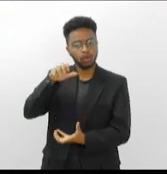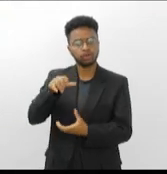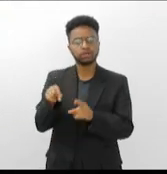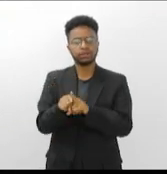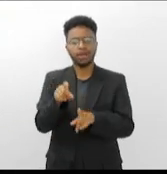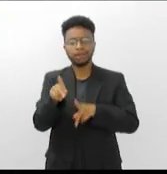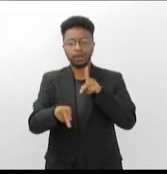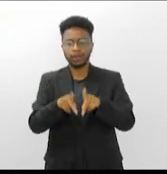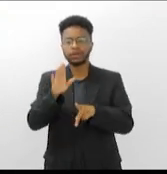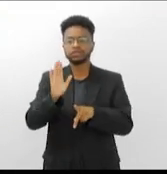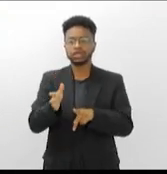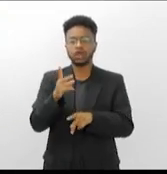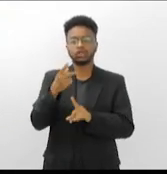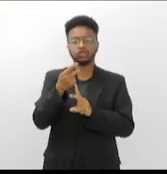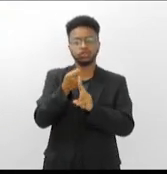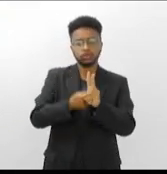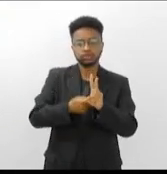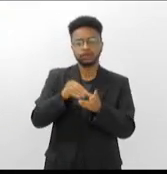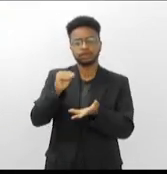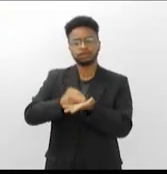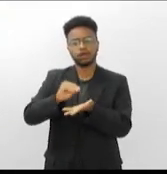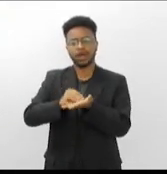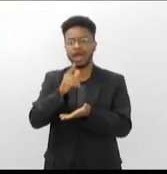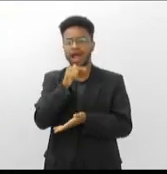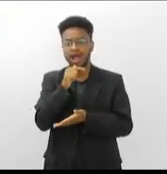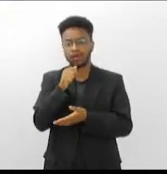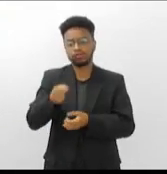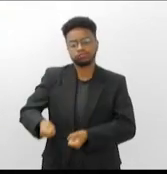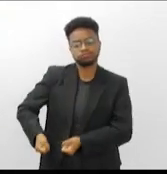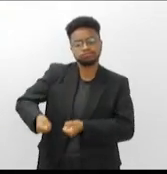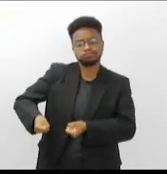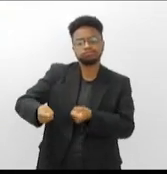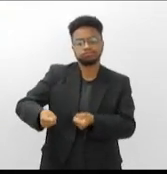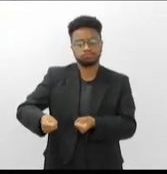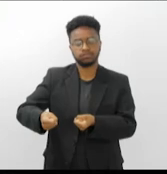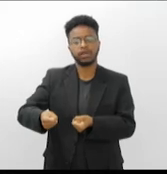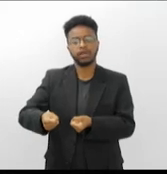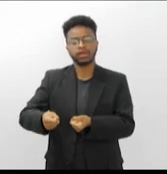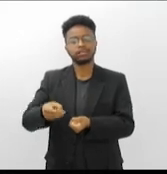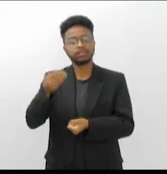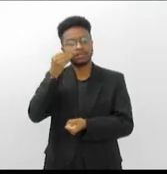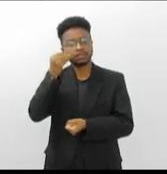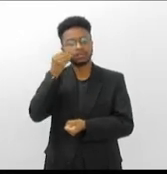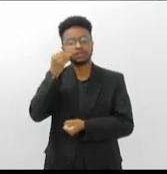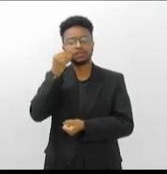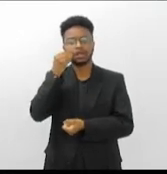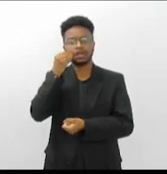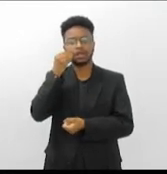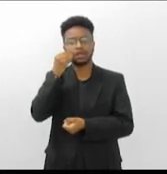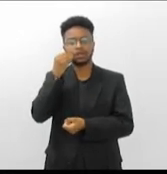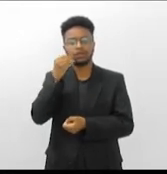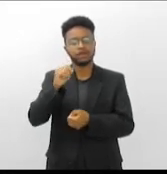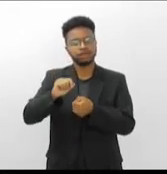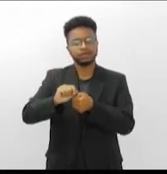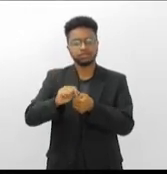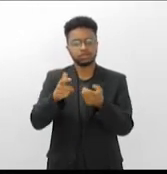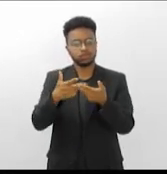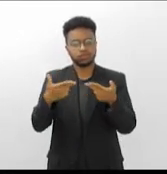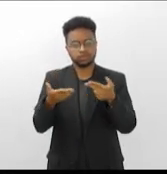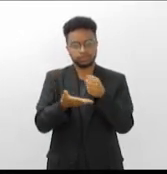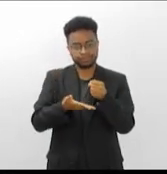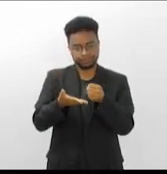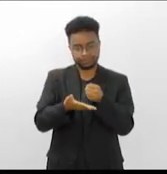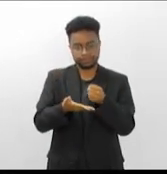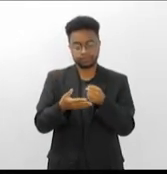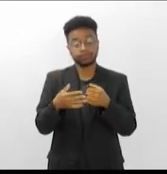já estava 2 meses sem água, carregando água no balde para fazer as suas necessidades mais essenciais,